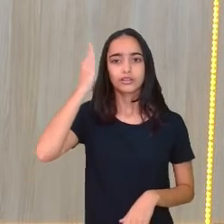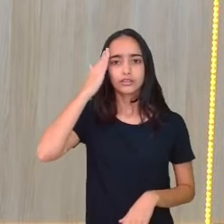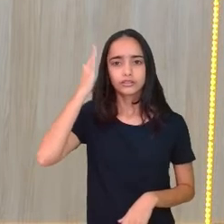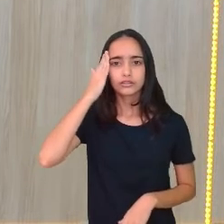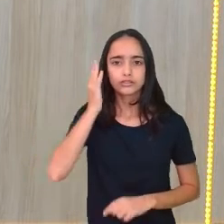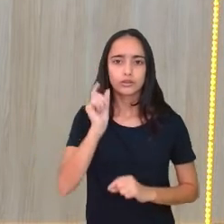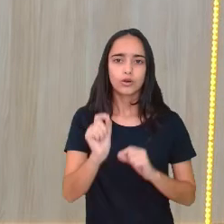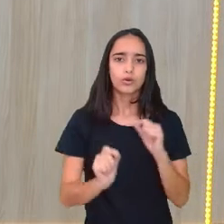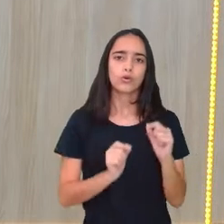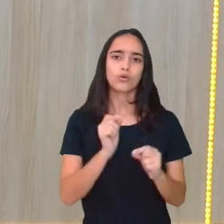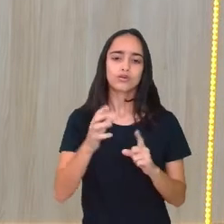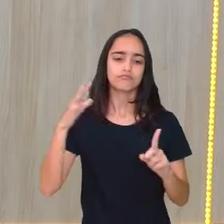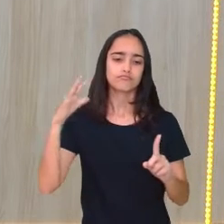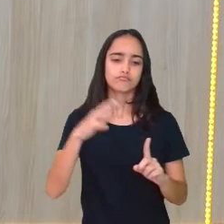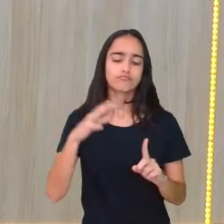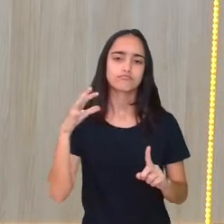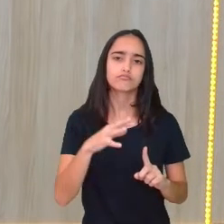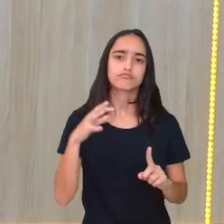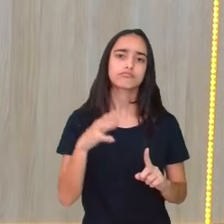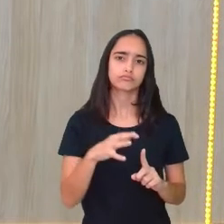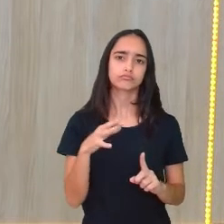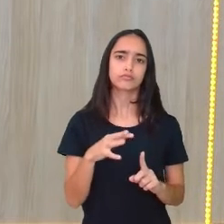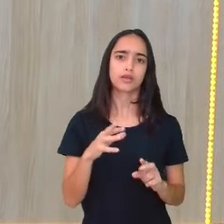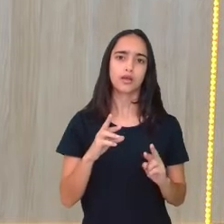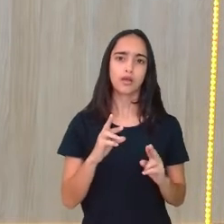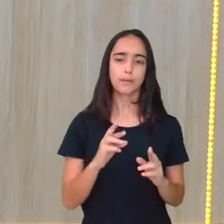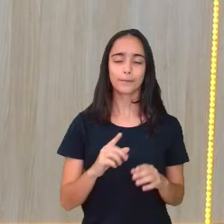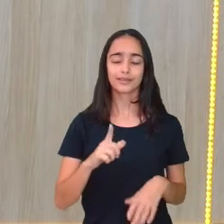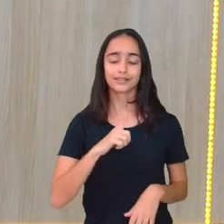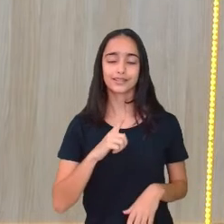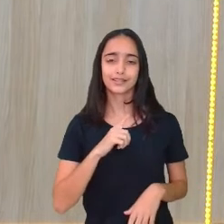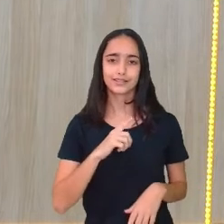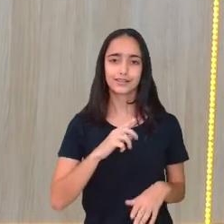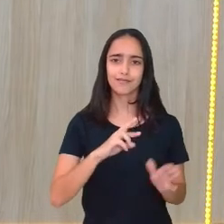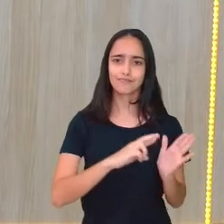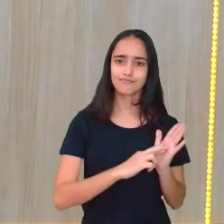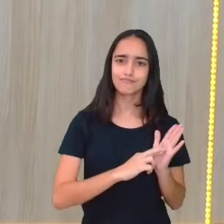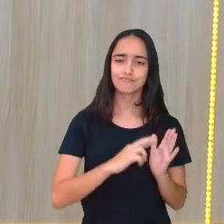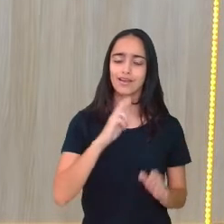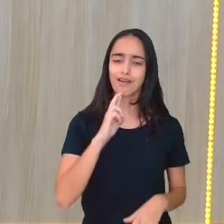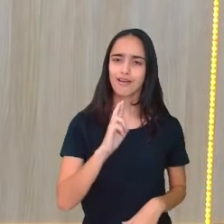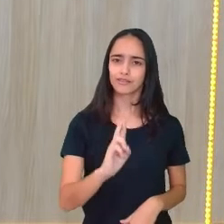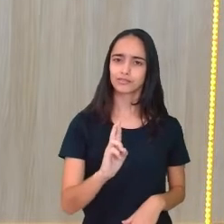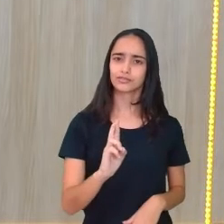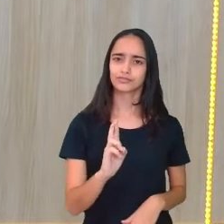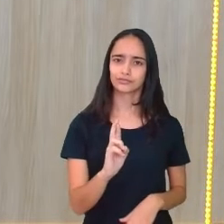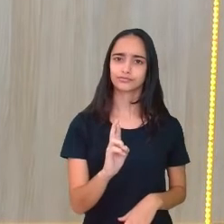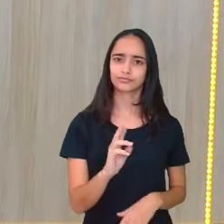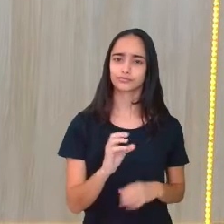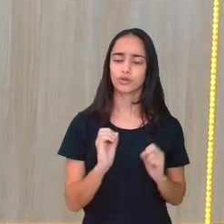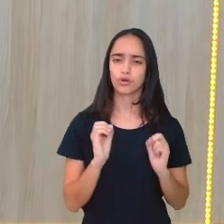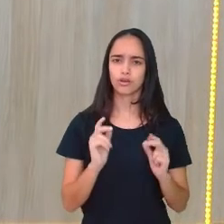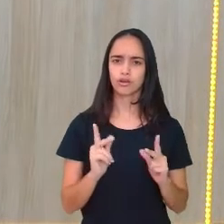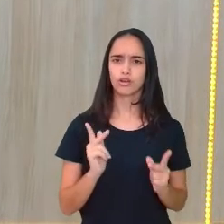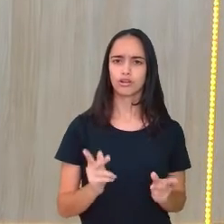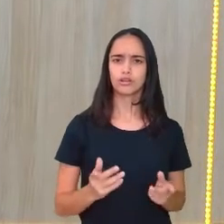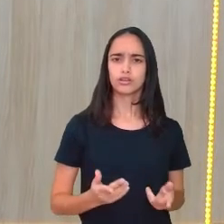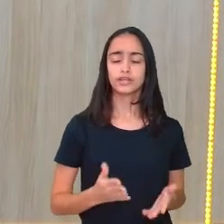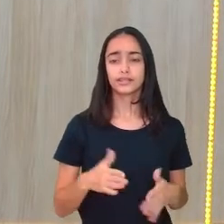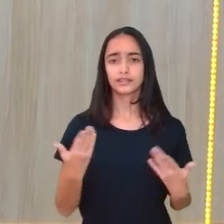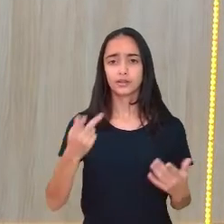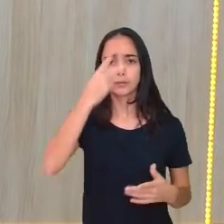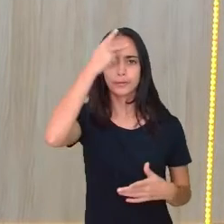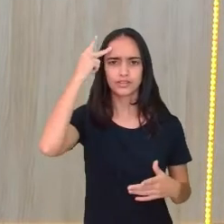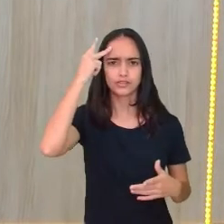que influencia para que os resultados sejam alcançados, né? Então, essas pessoas aí foram